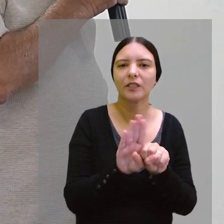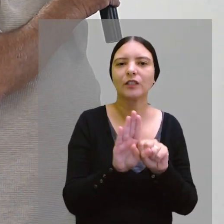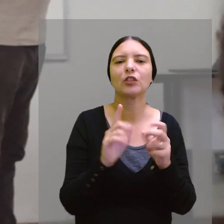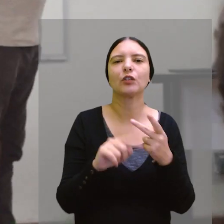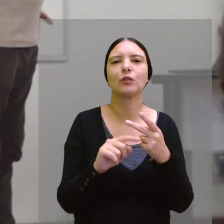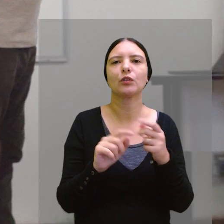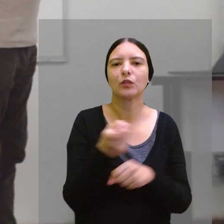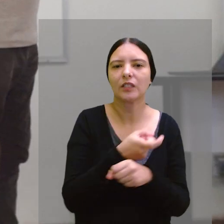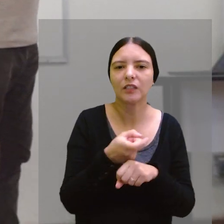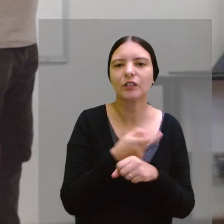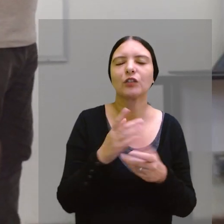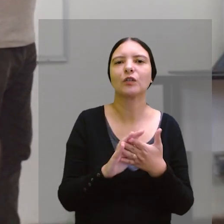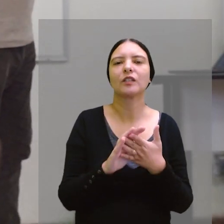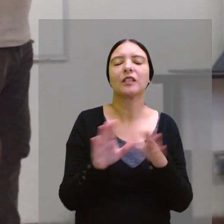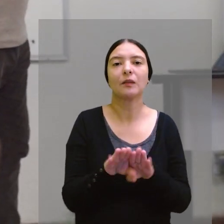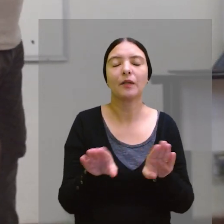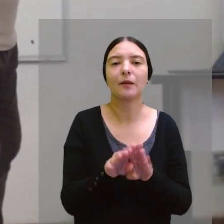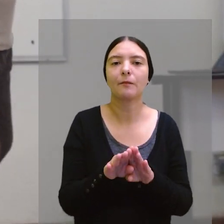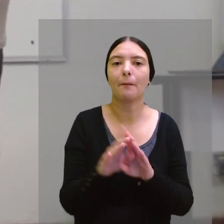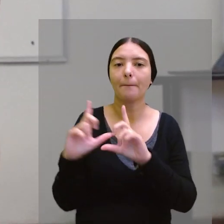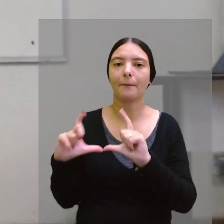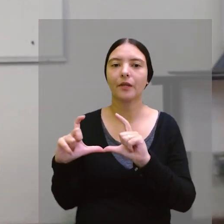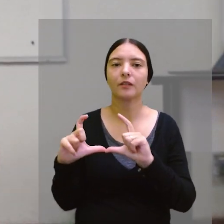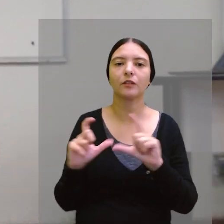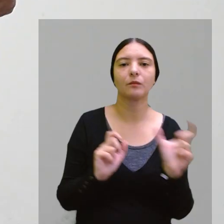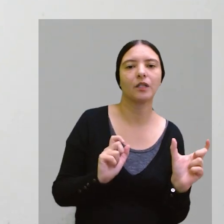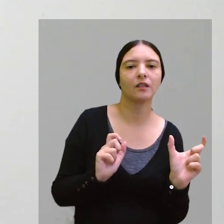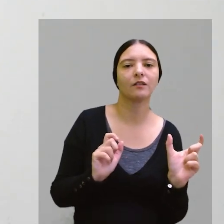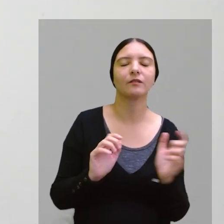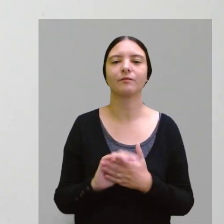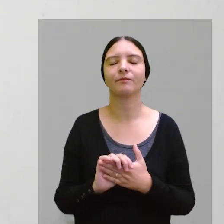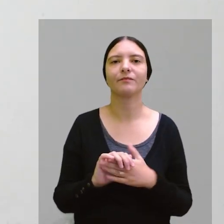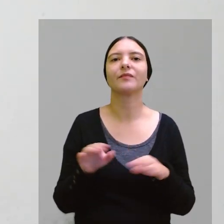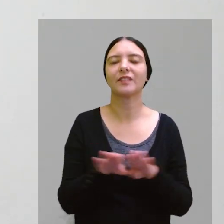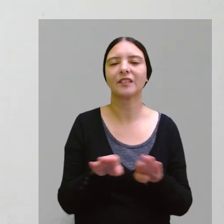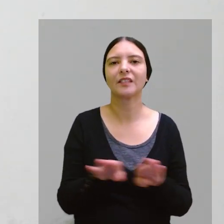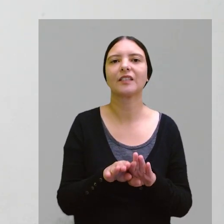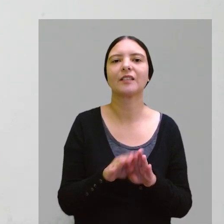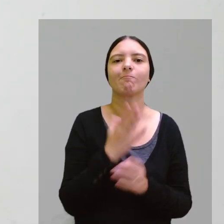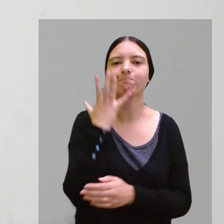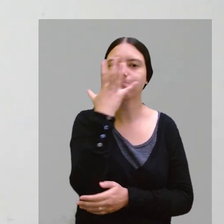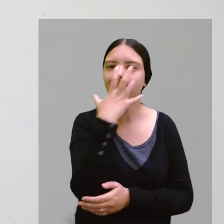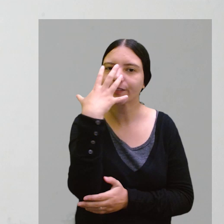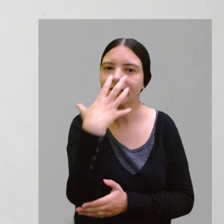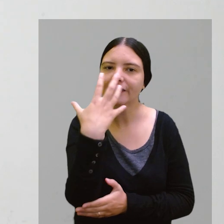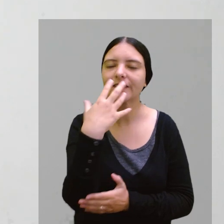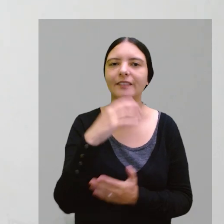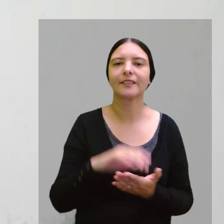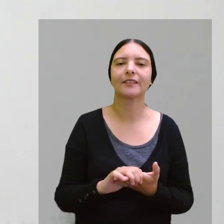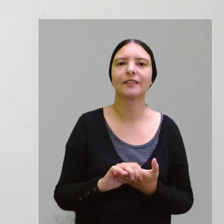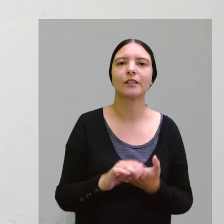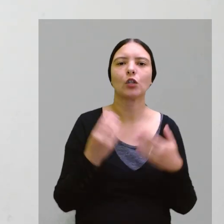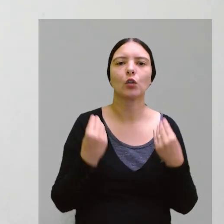os adjetivos. Imagem e palavra. Essa questão que eu estou falando. A paixão. Como